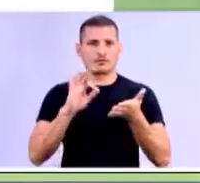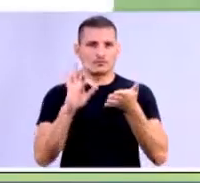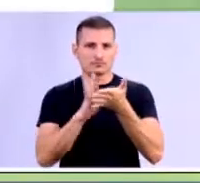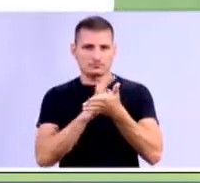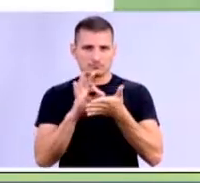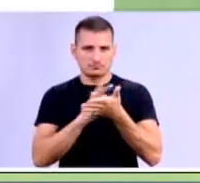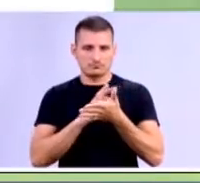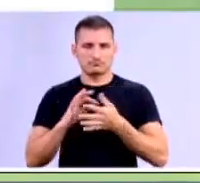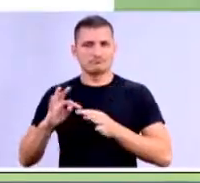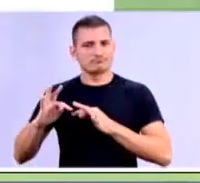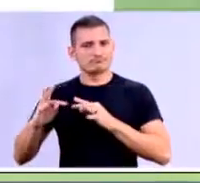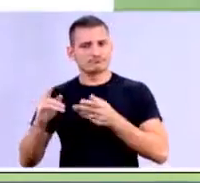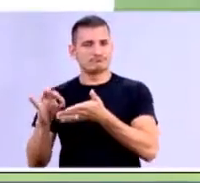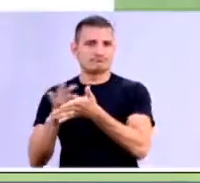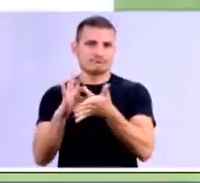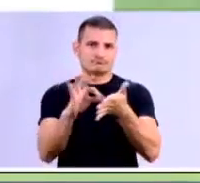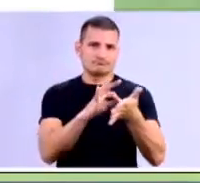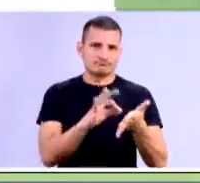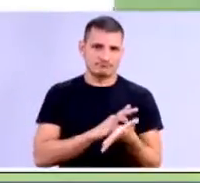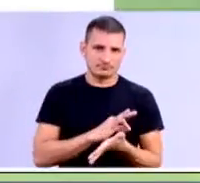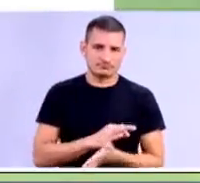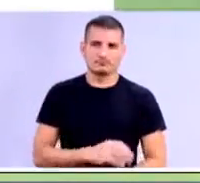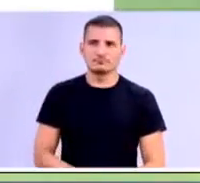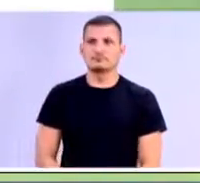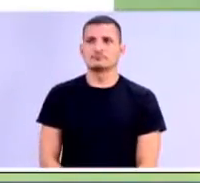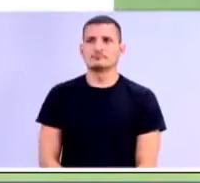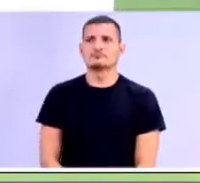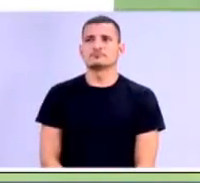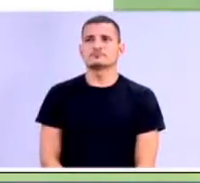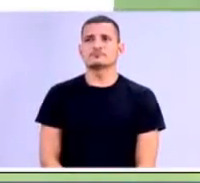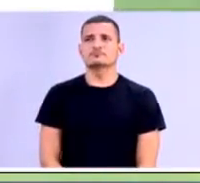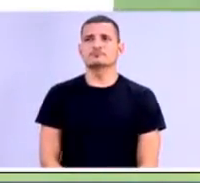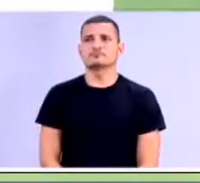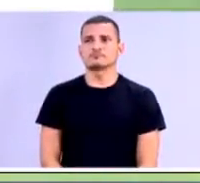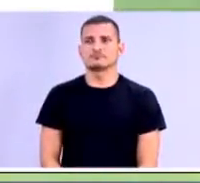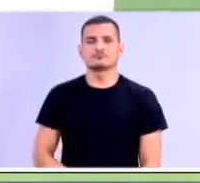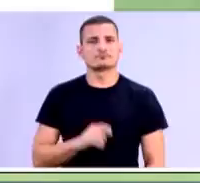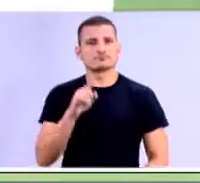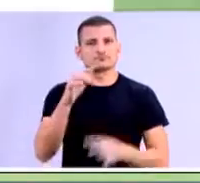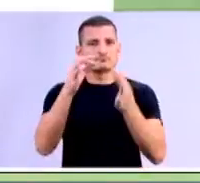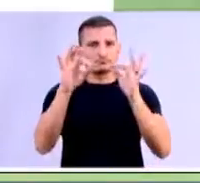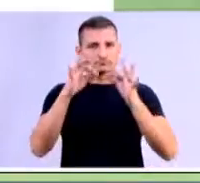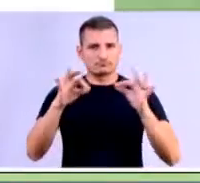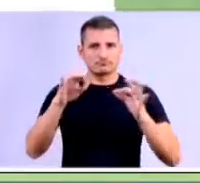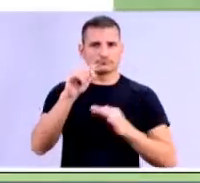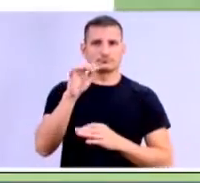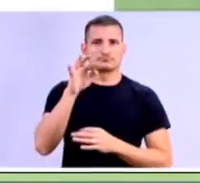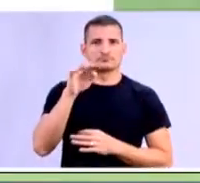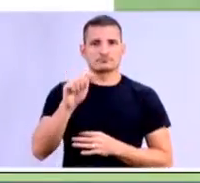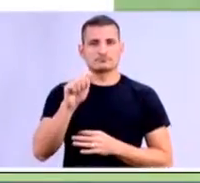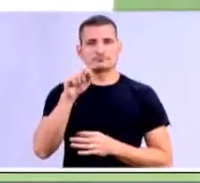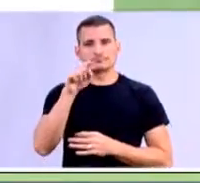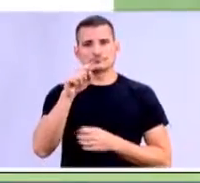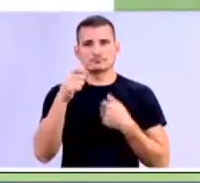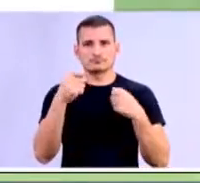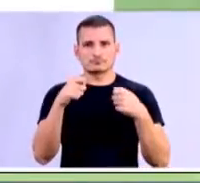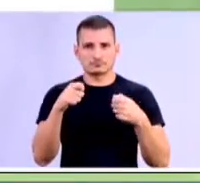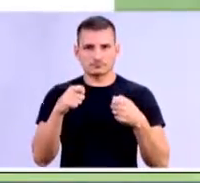os presentes. Isso é que esta é a estrutura de uma ata. Você